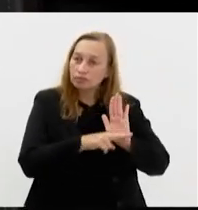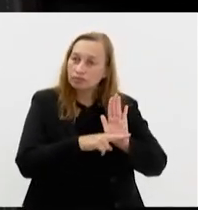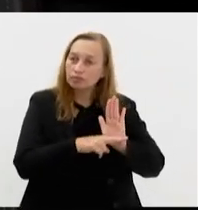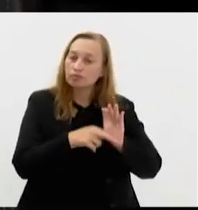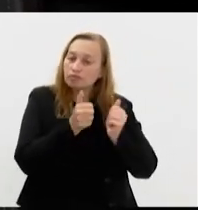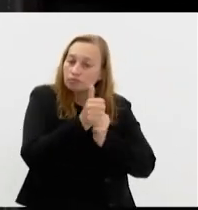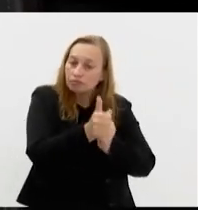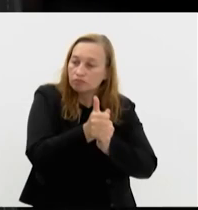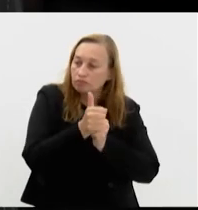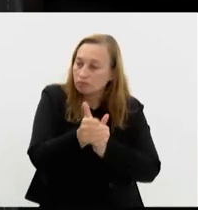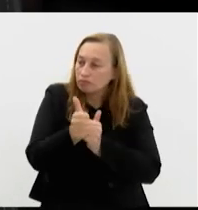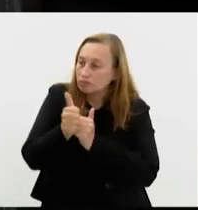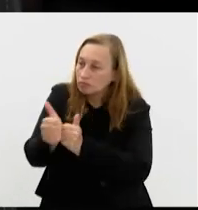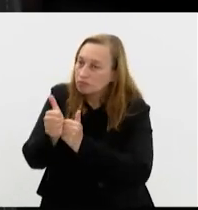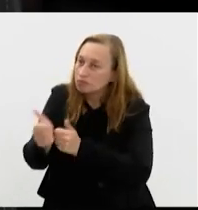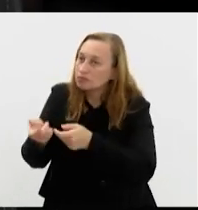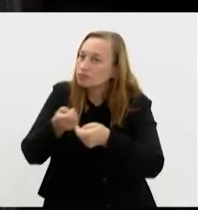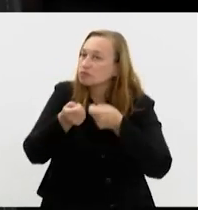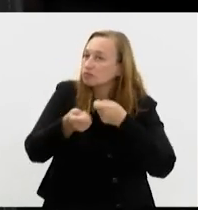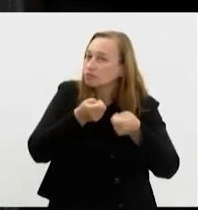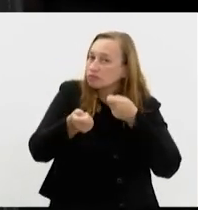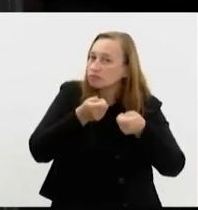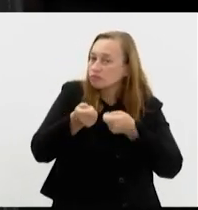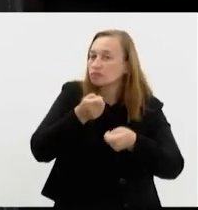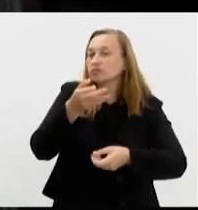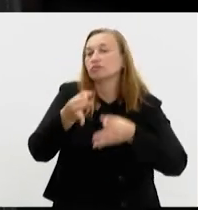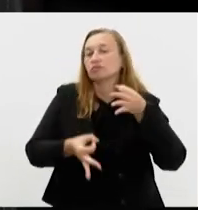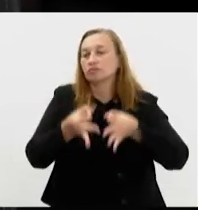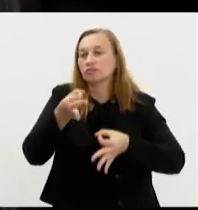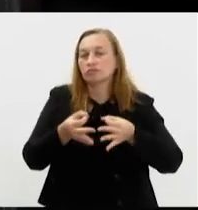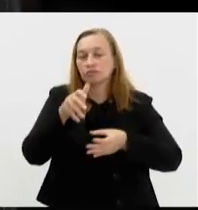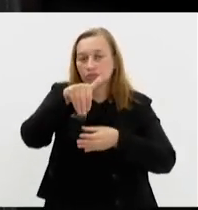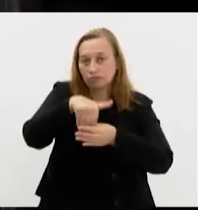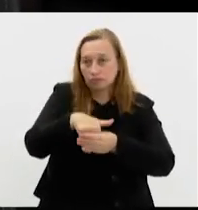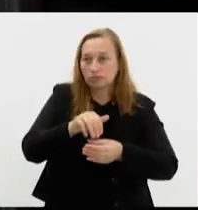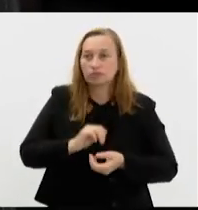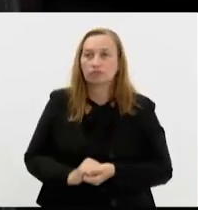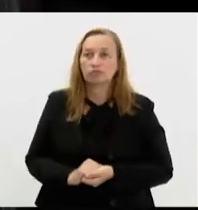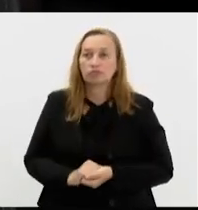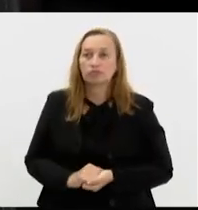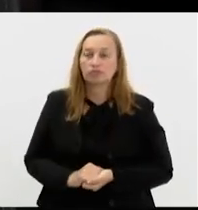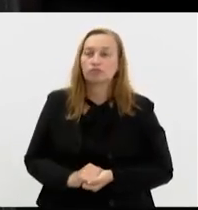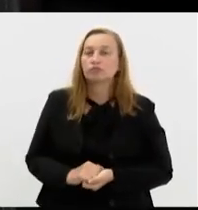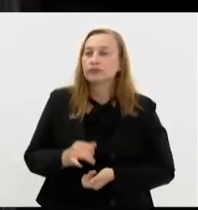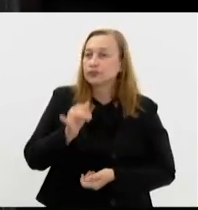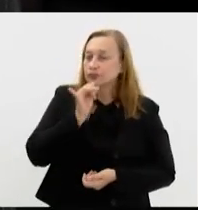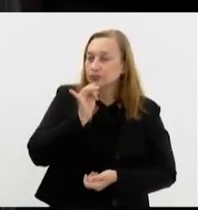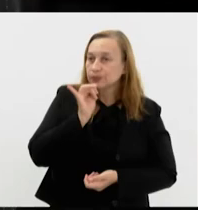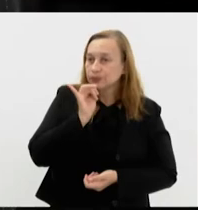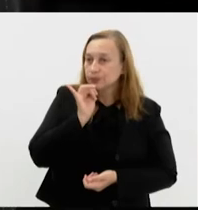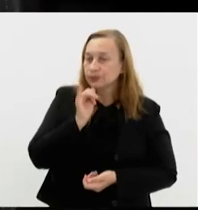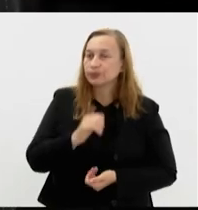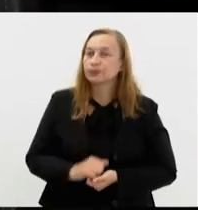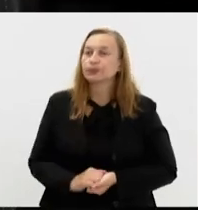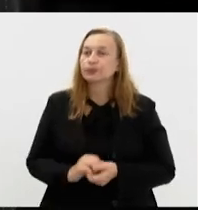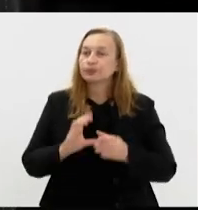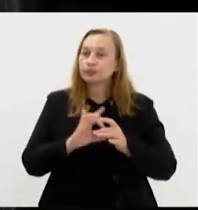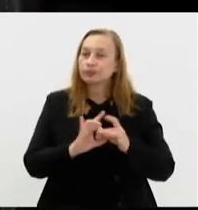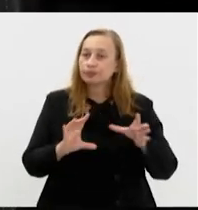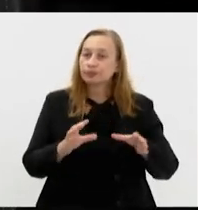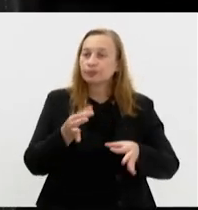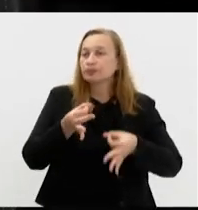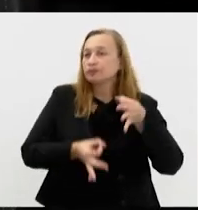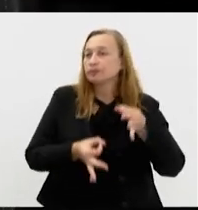acompanhadas e controladas pela justiça eleitoral há que haver por exemplo autorização da